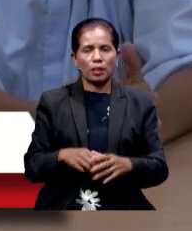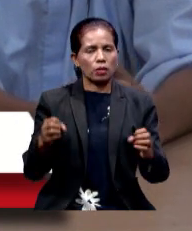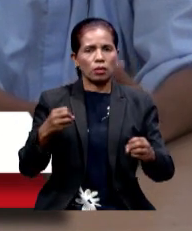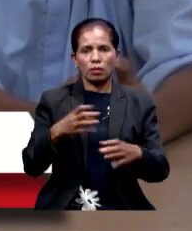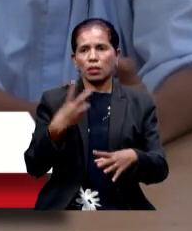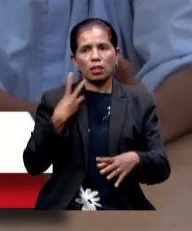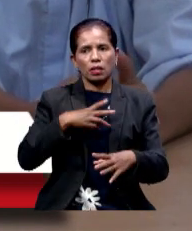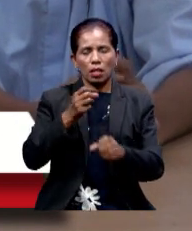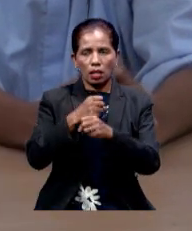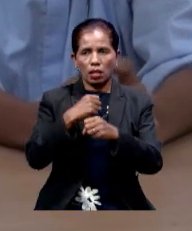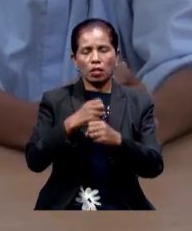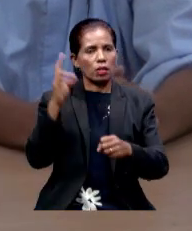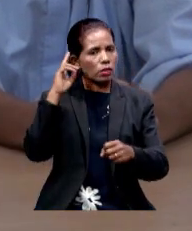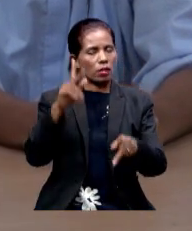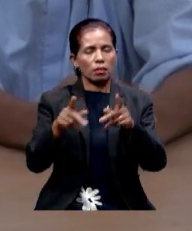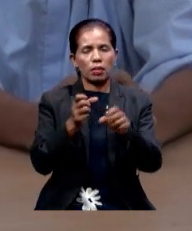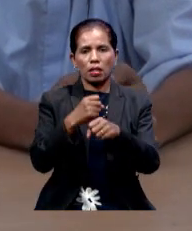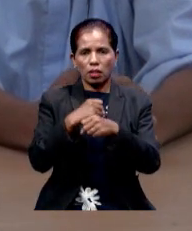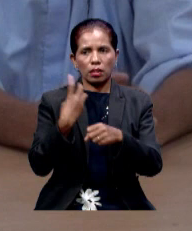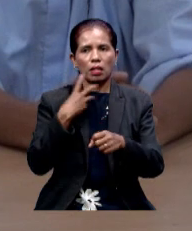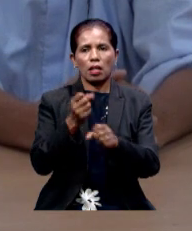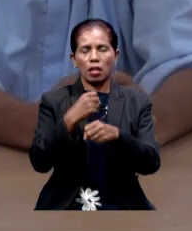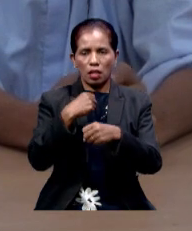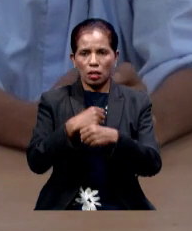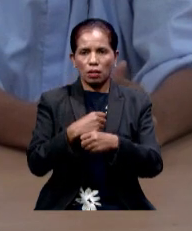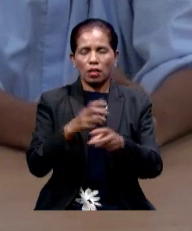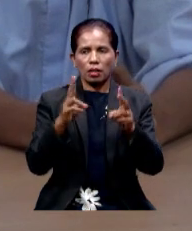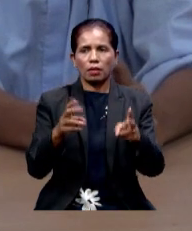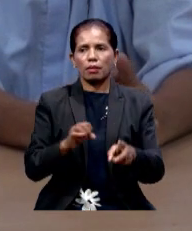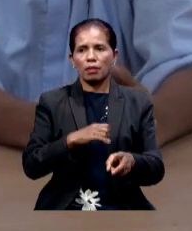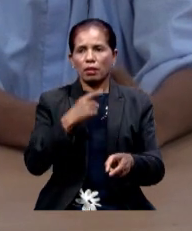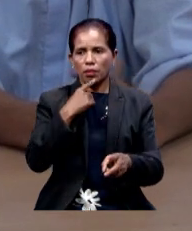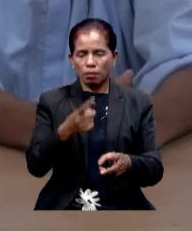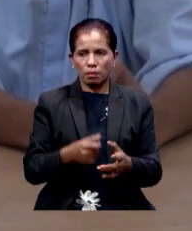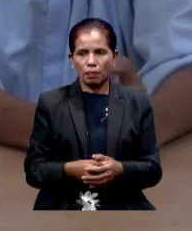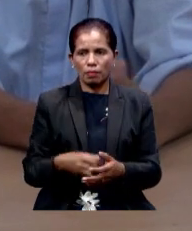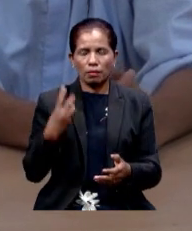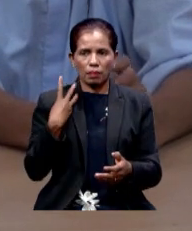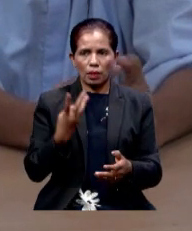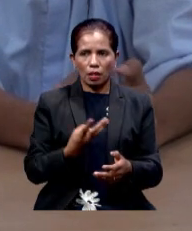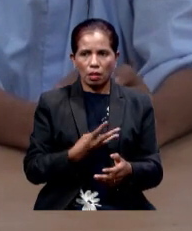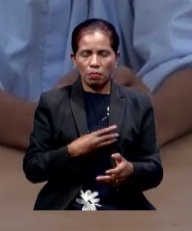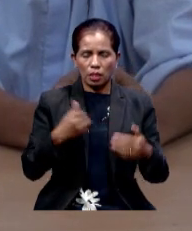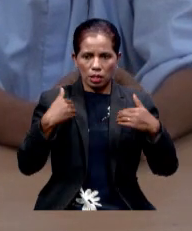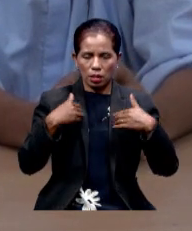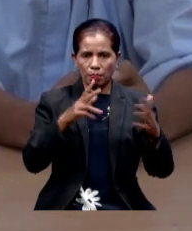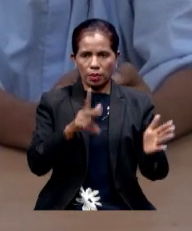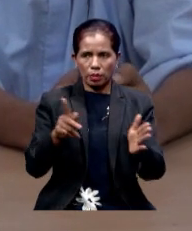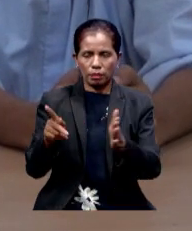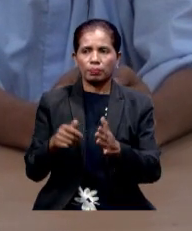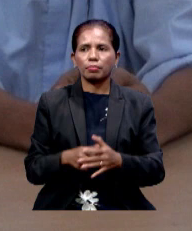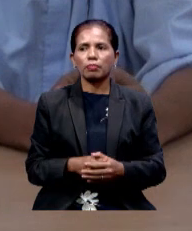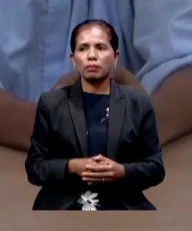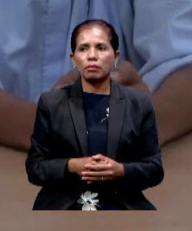halo, Laos rona emas derway itu halo kedas. Anso ini hau tetete. Ami iya plano na,